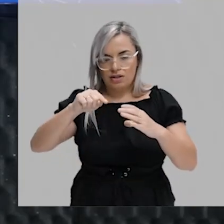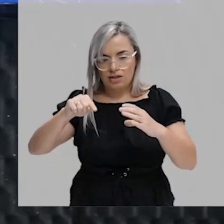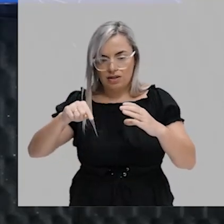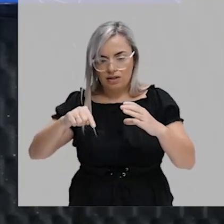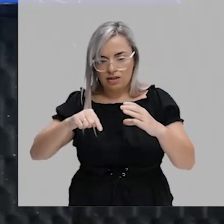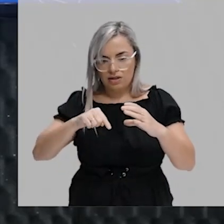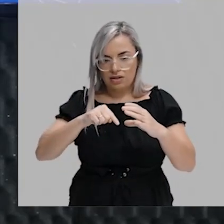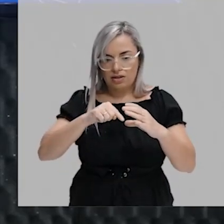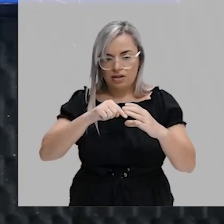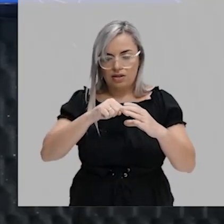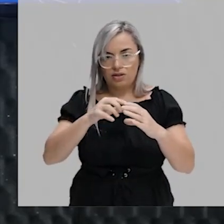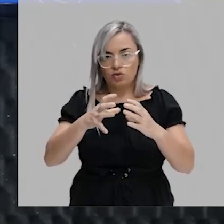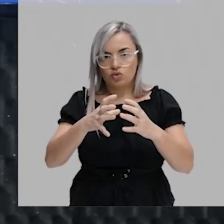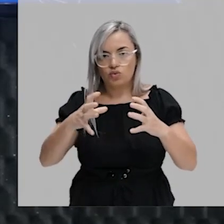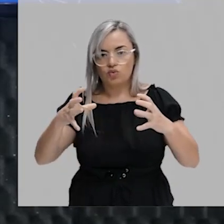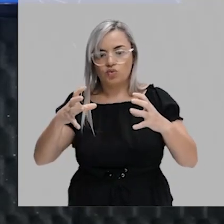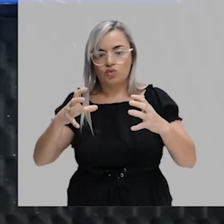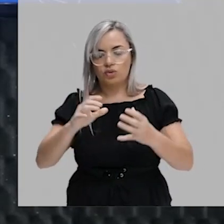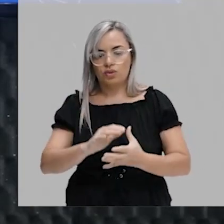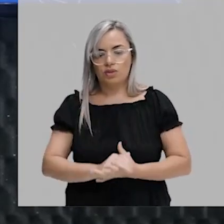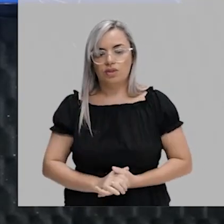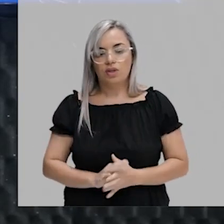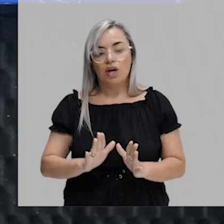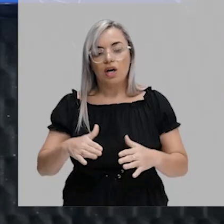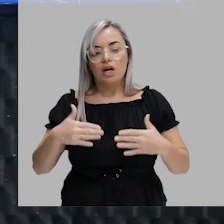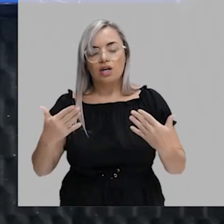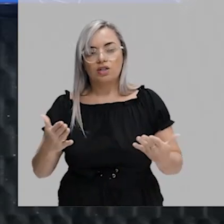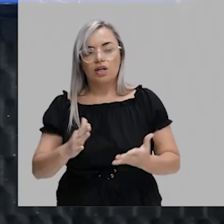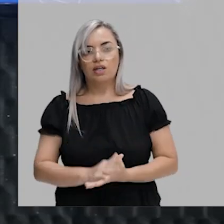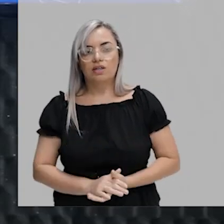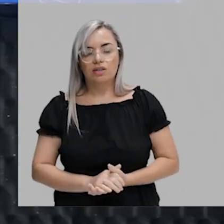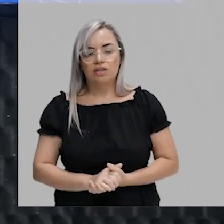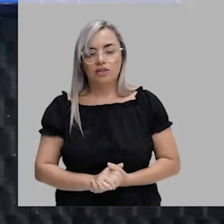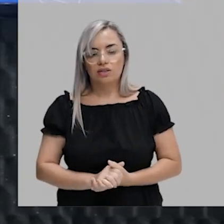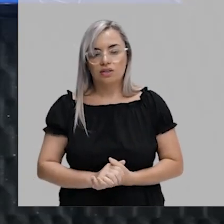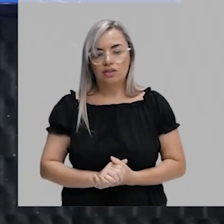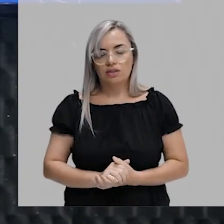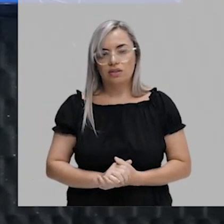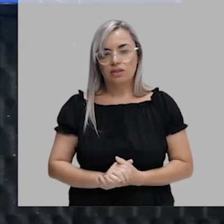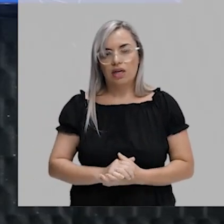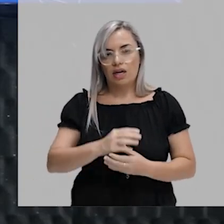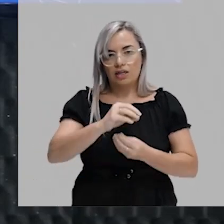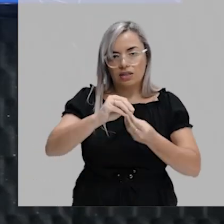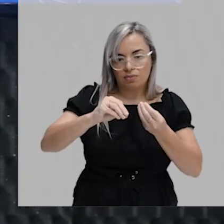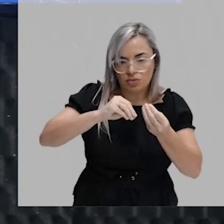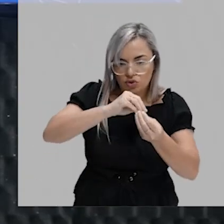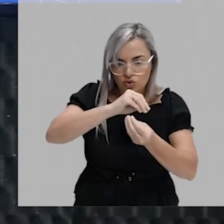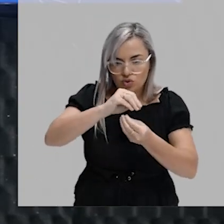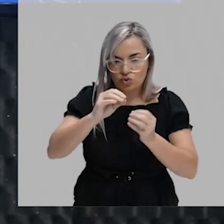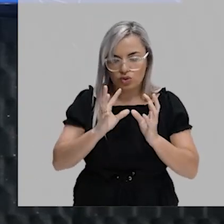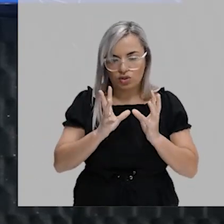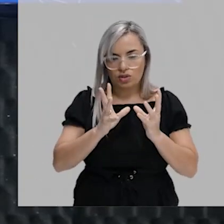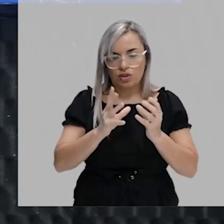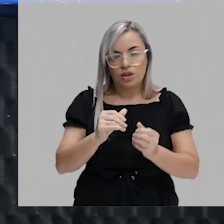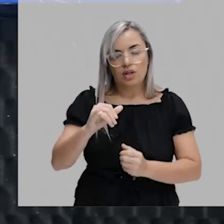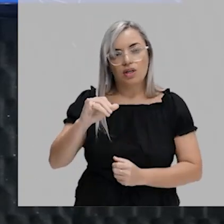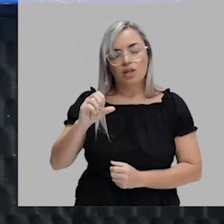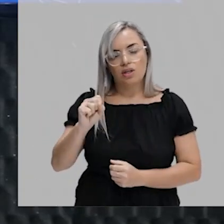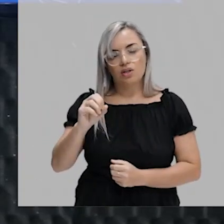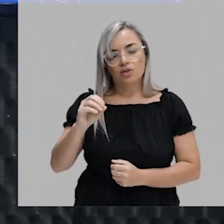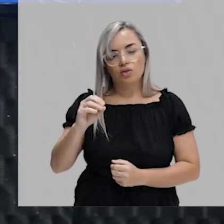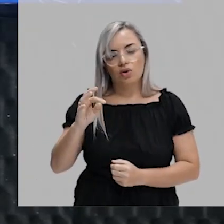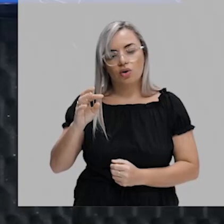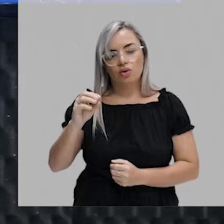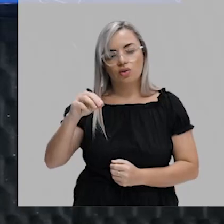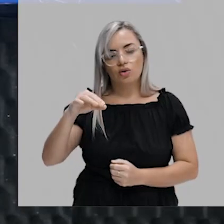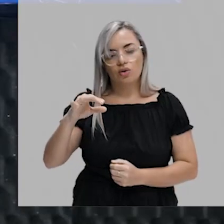célula estourar. E na solução isotônica? Na solução isotônica, quer dizer que o meio de dentro da célula tem a mesma concentração